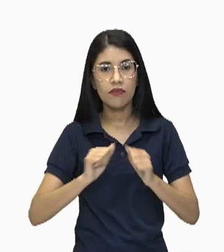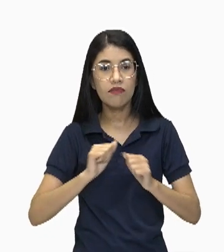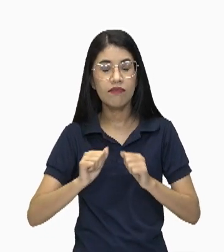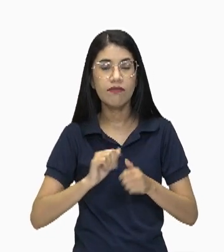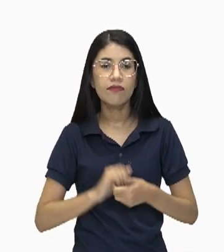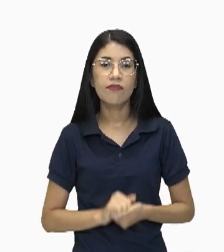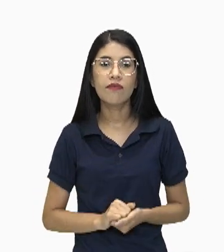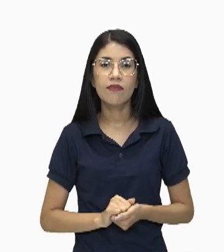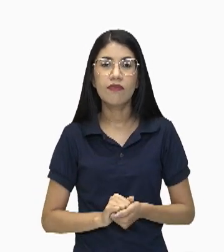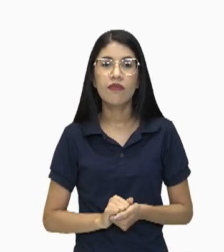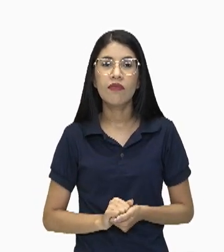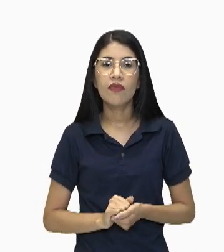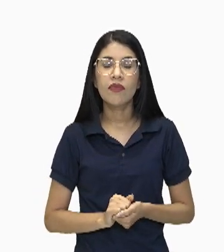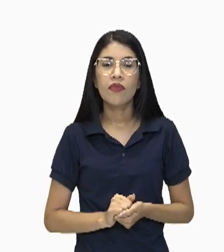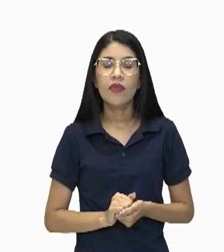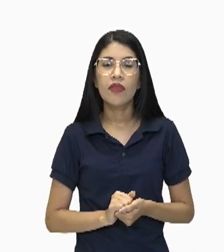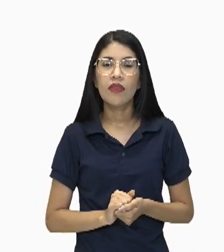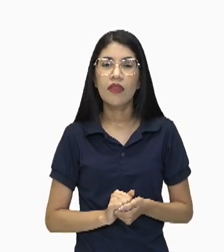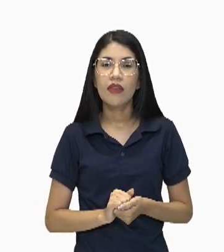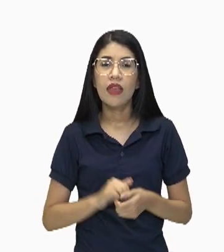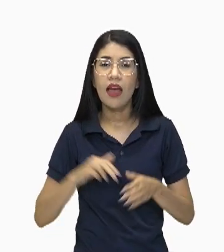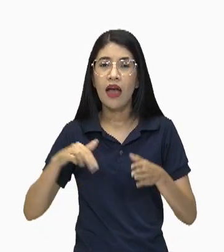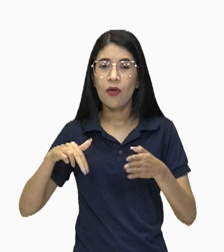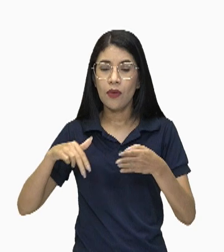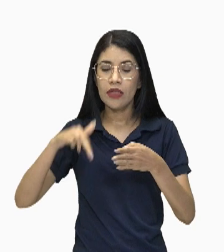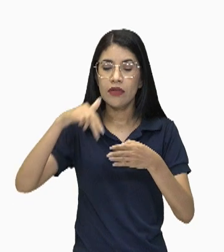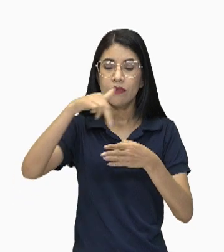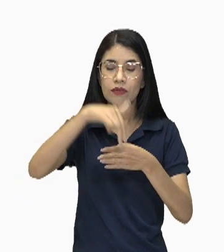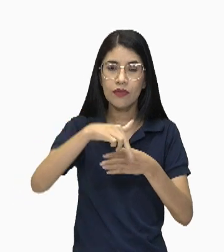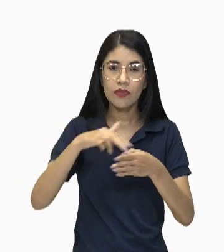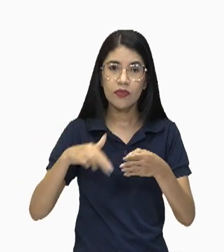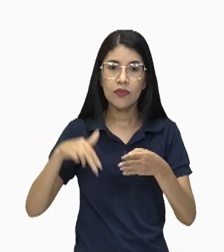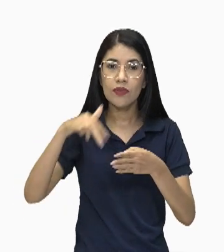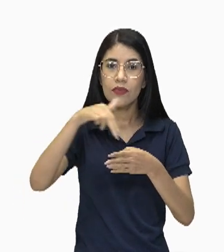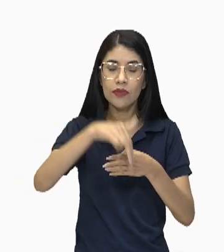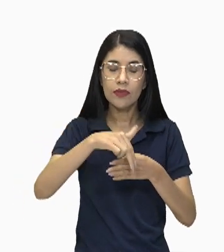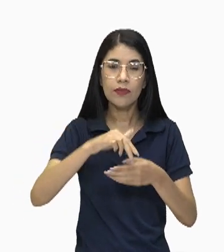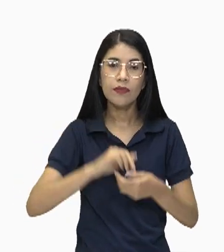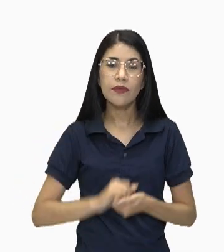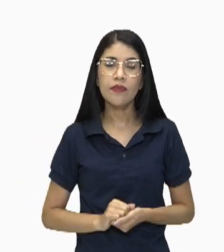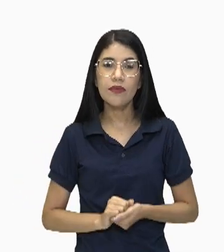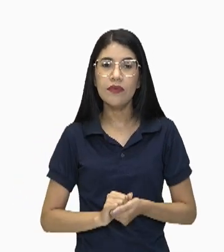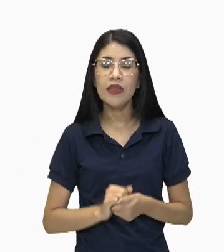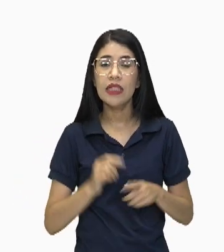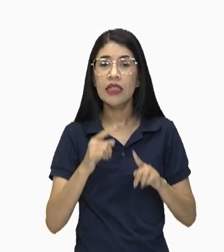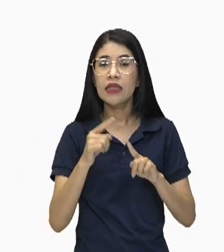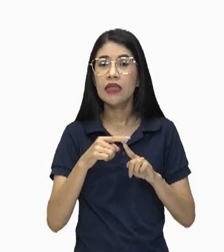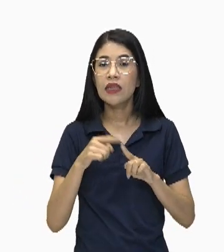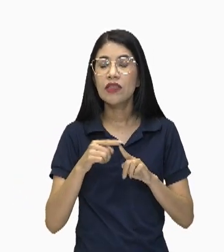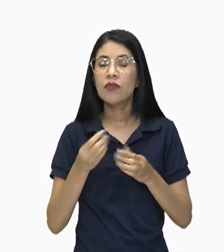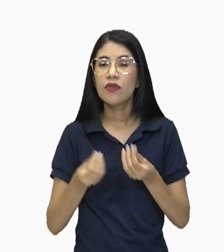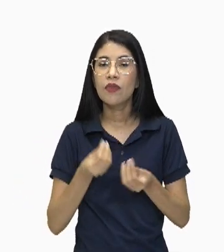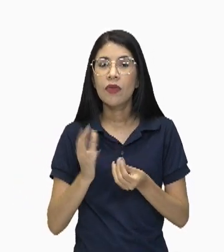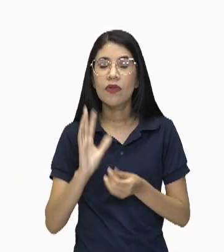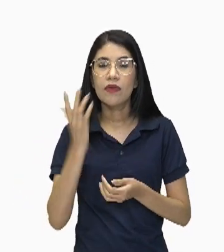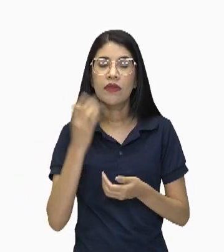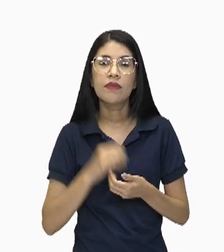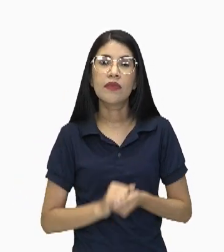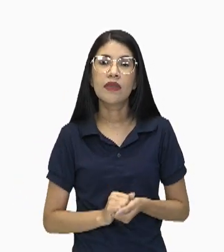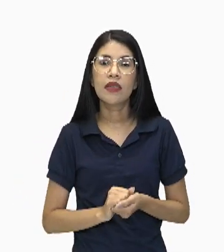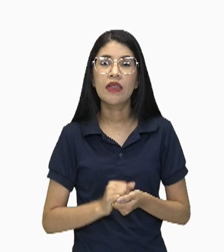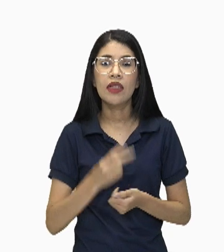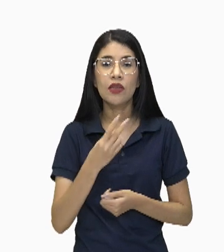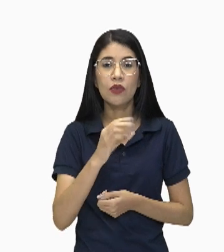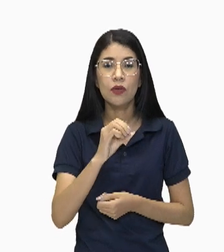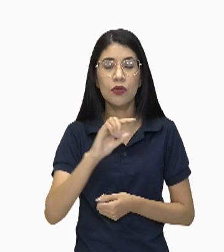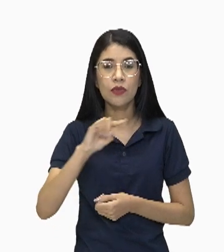Vamos para a próxima prova, corrida com obstáculos. Nessa prova, que ocorre nas modalidades de 2.000